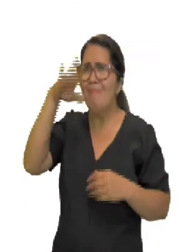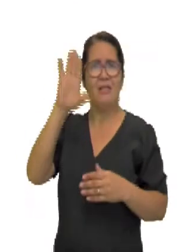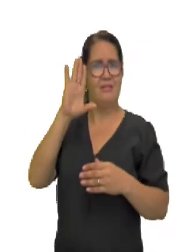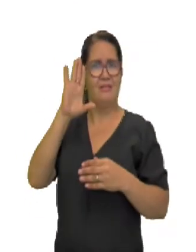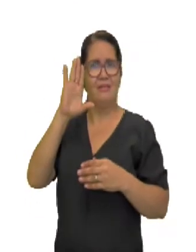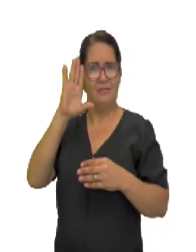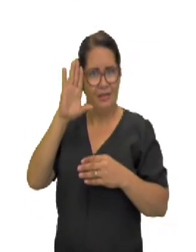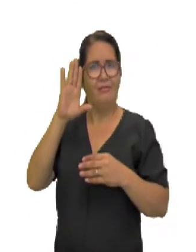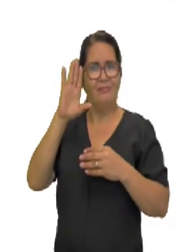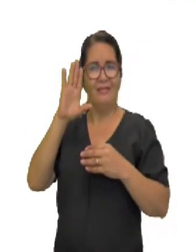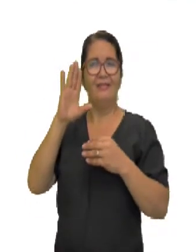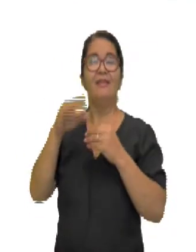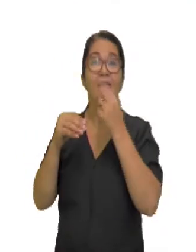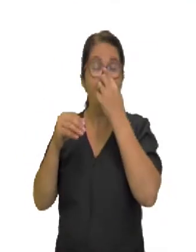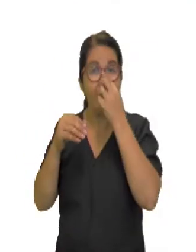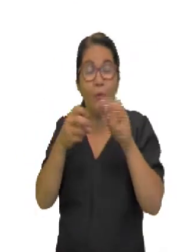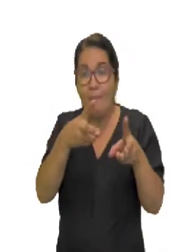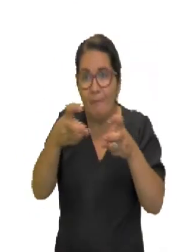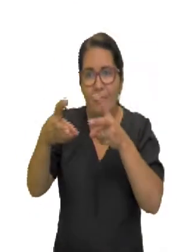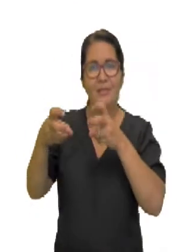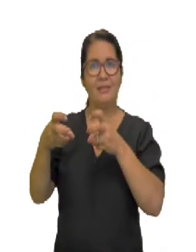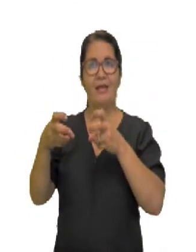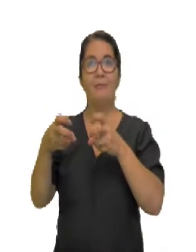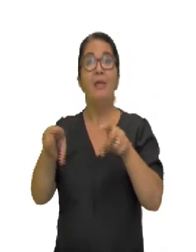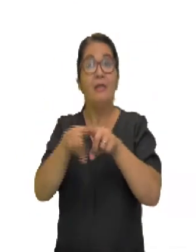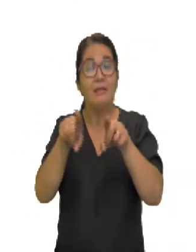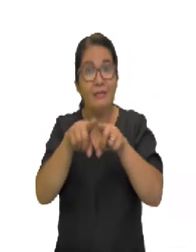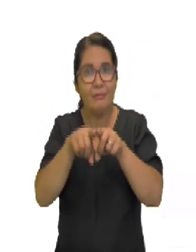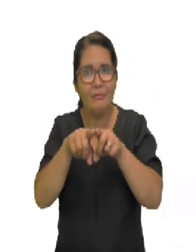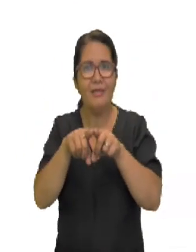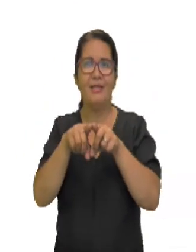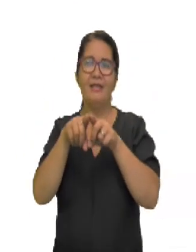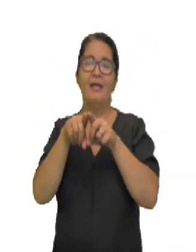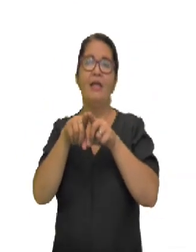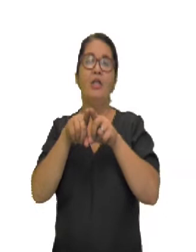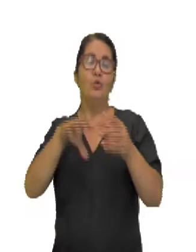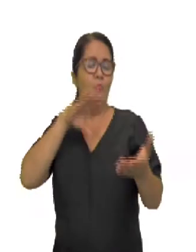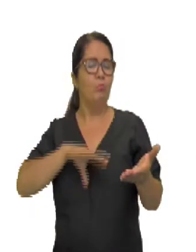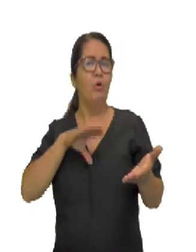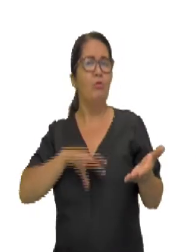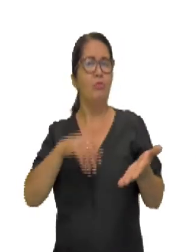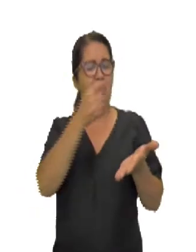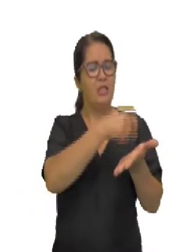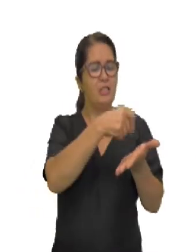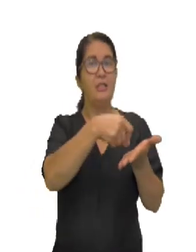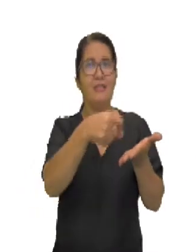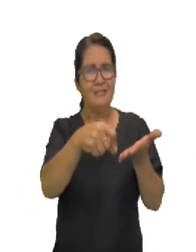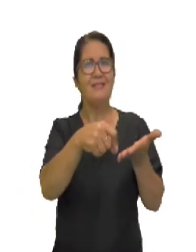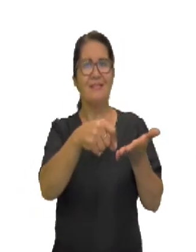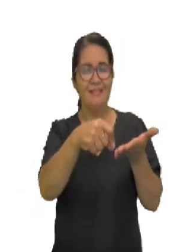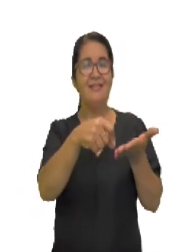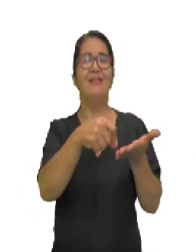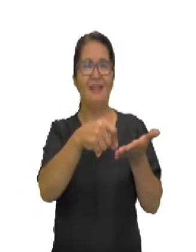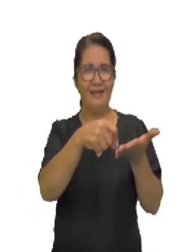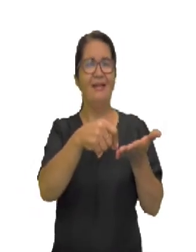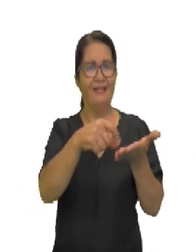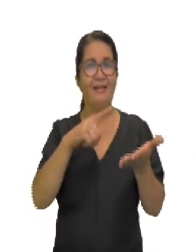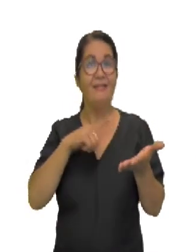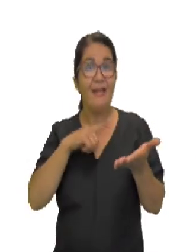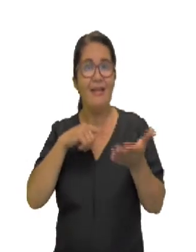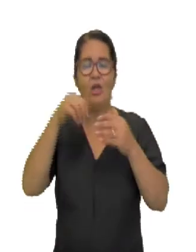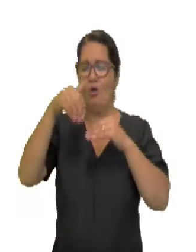superlativo absoluto, ocorre a caracterização, a qualidade